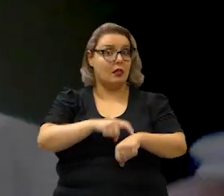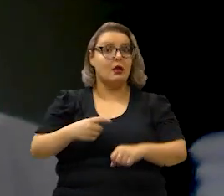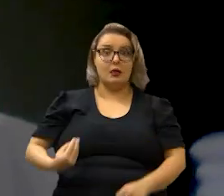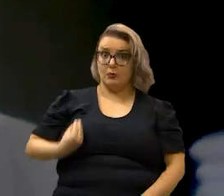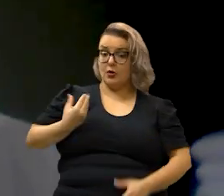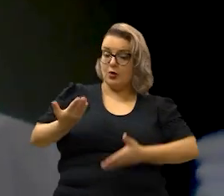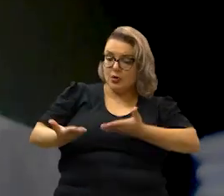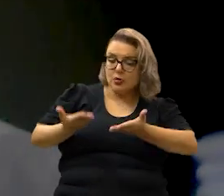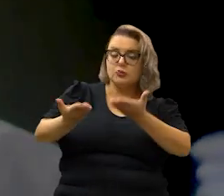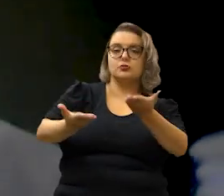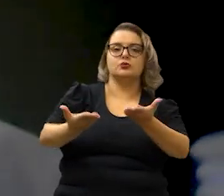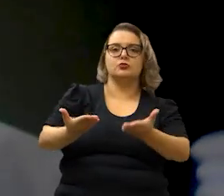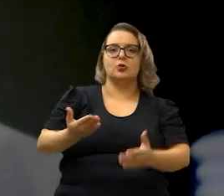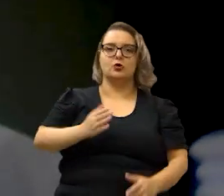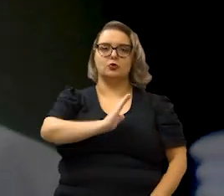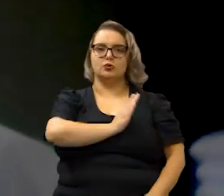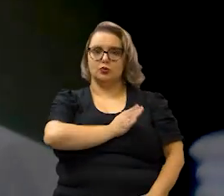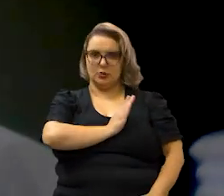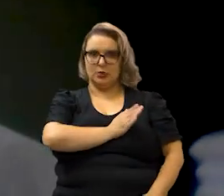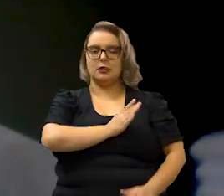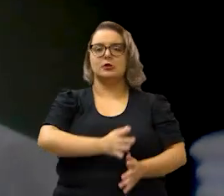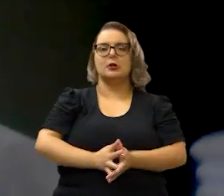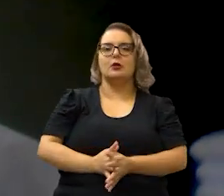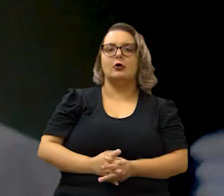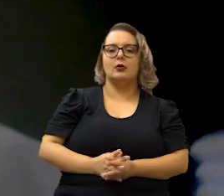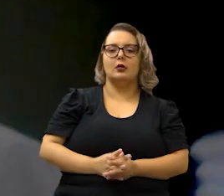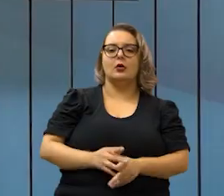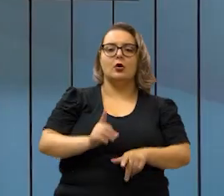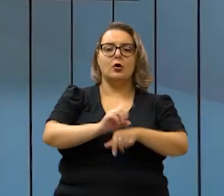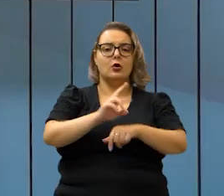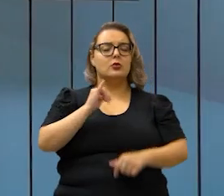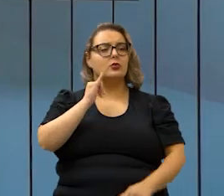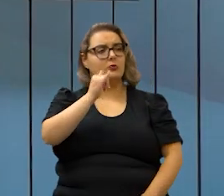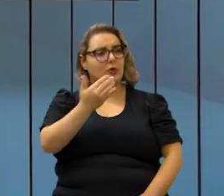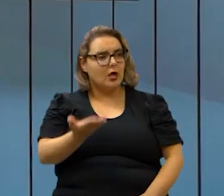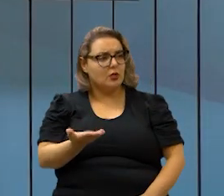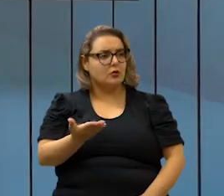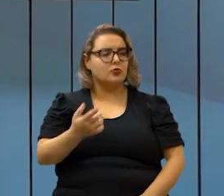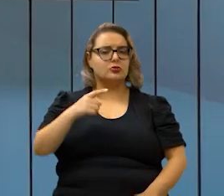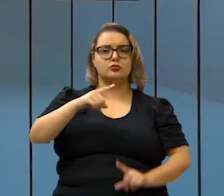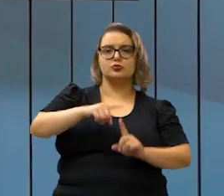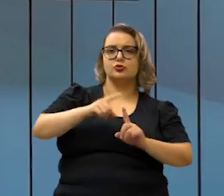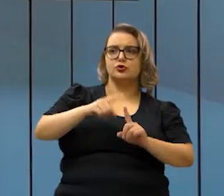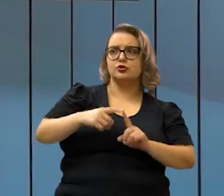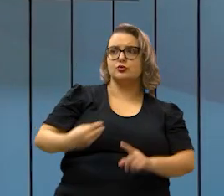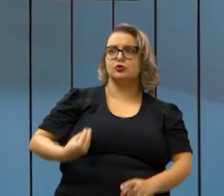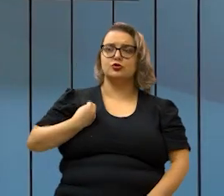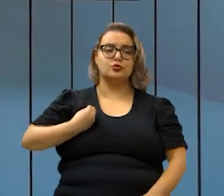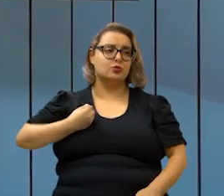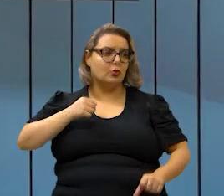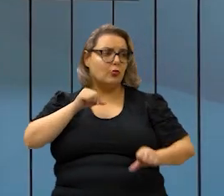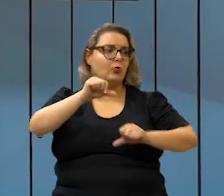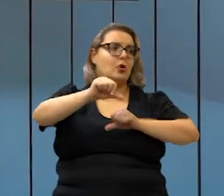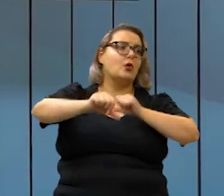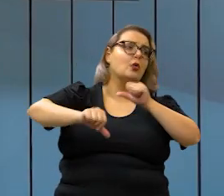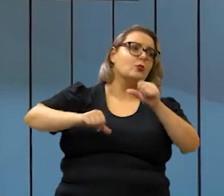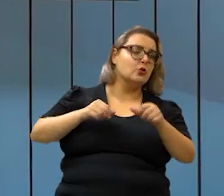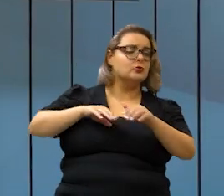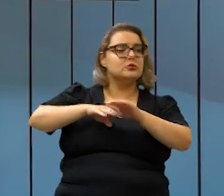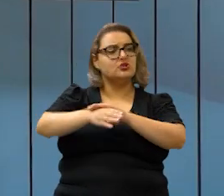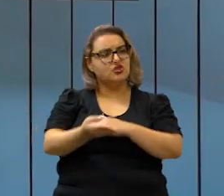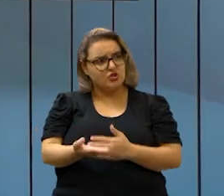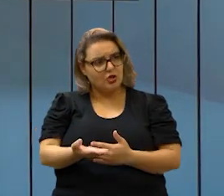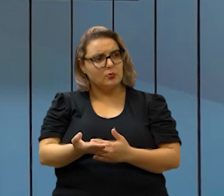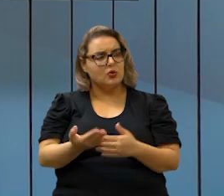e é preservação do músculo do coração. Agora, doutor, você falou do estilo de vida, né, da mudanças